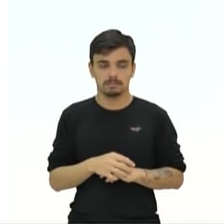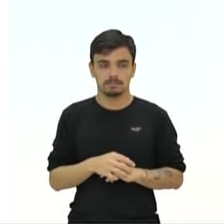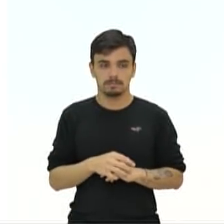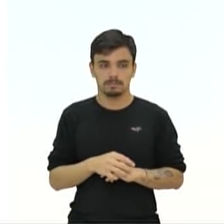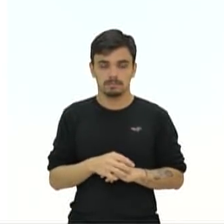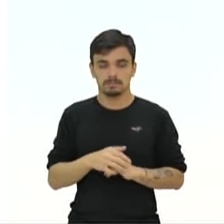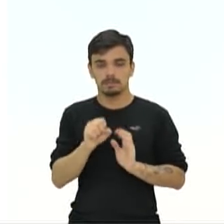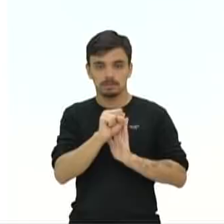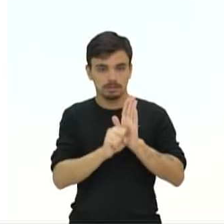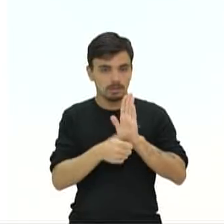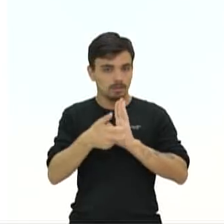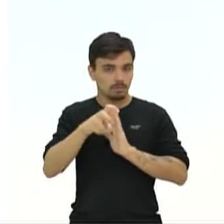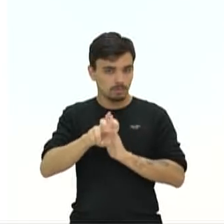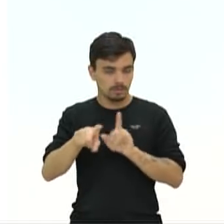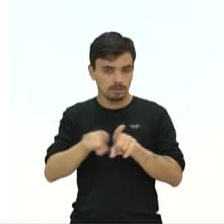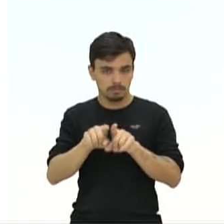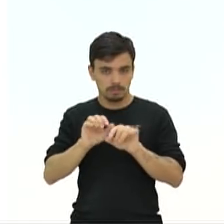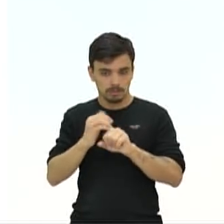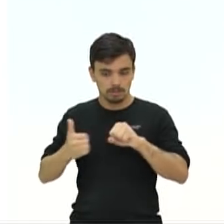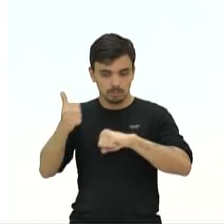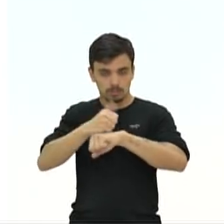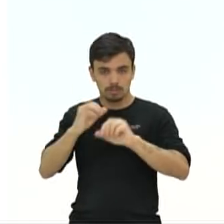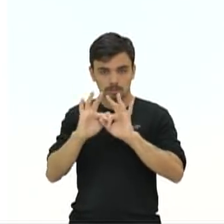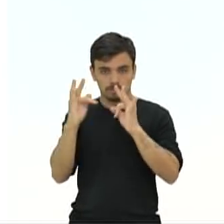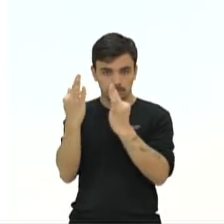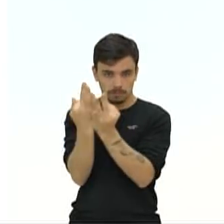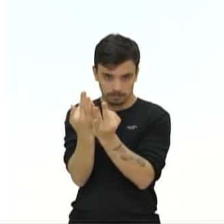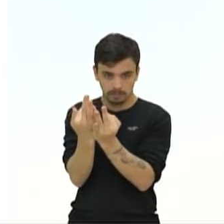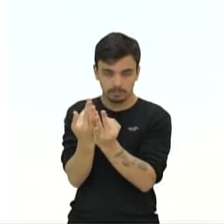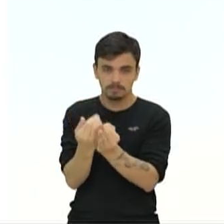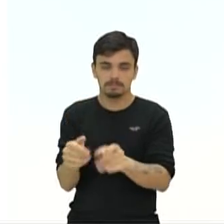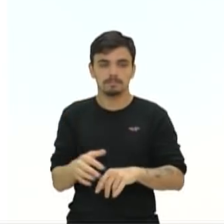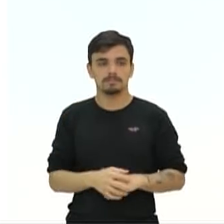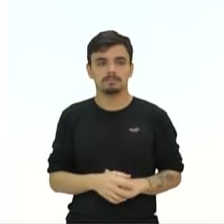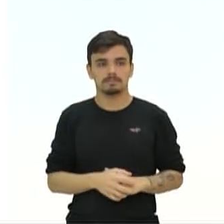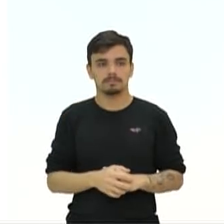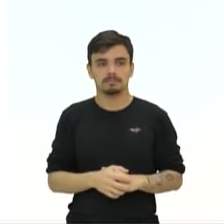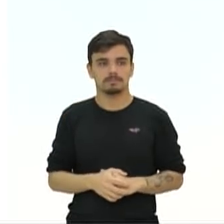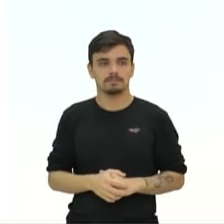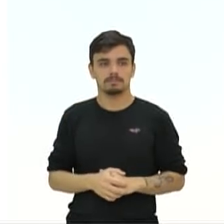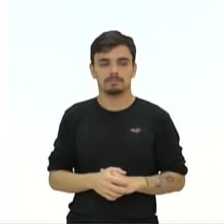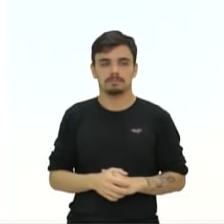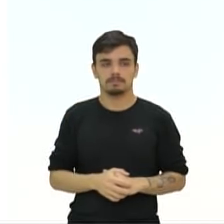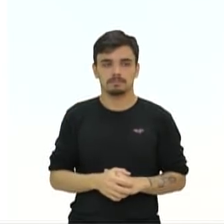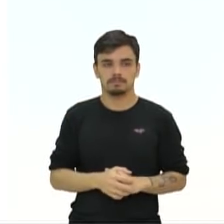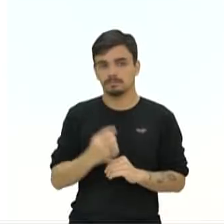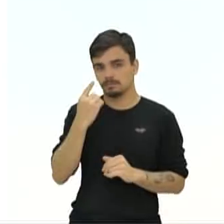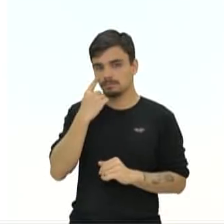de uma família de mecenas, os Médici e Florença. E o 500,